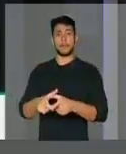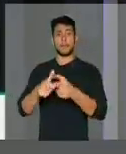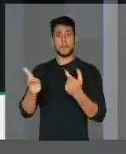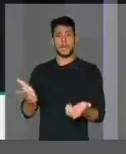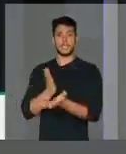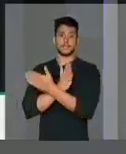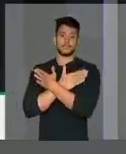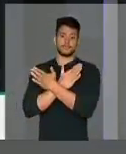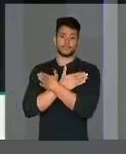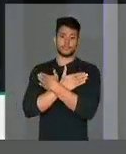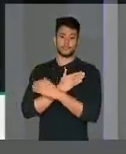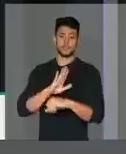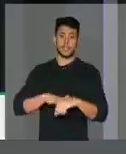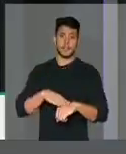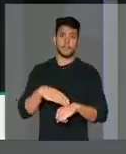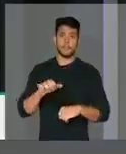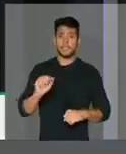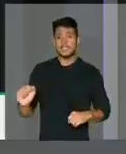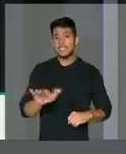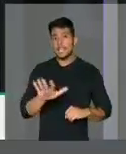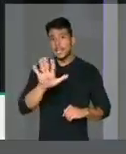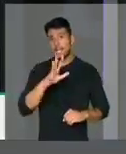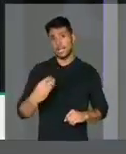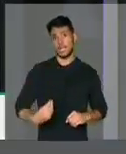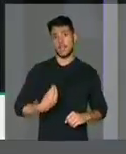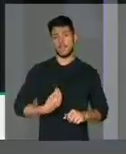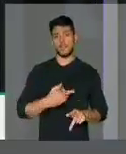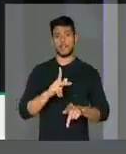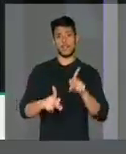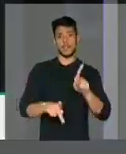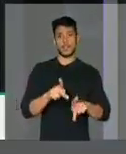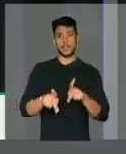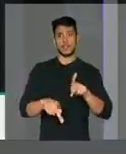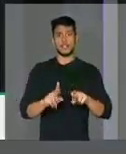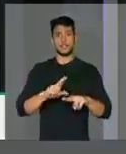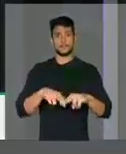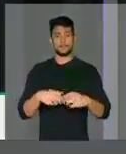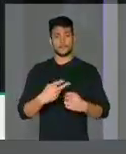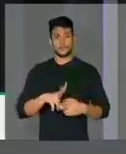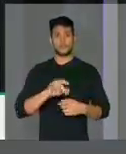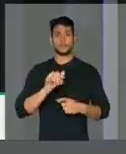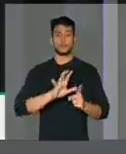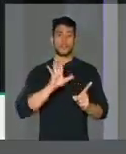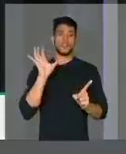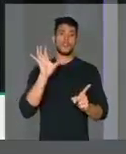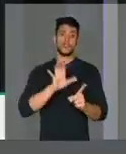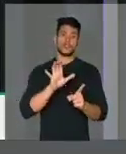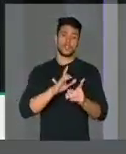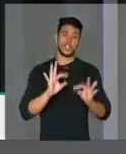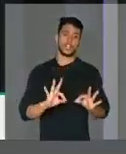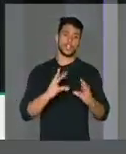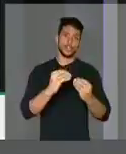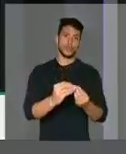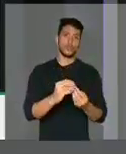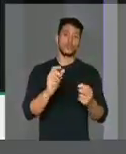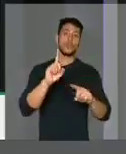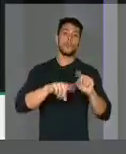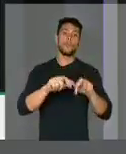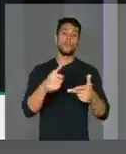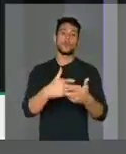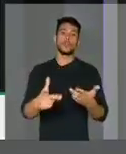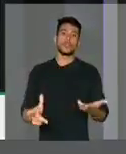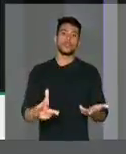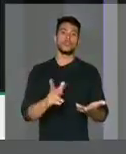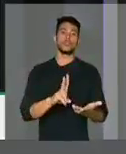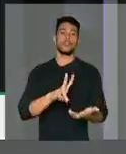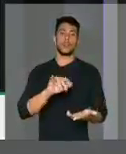a vida da população, porque estes tributos excessivos na base de consumo vão todos para o preço, e o